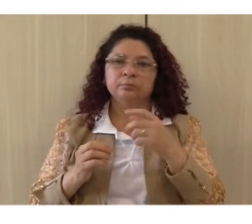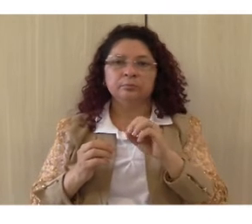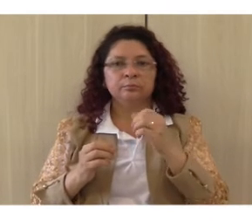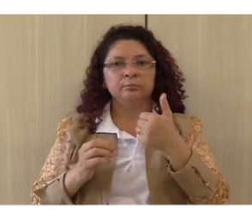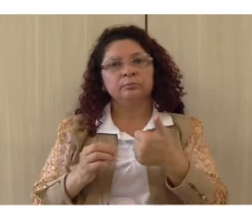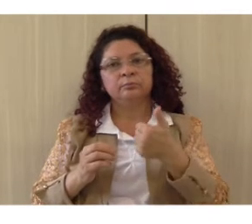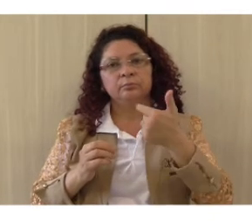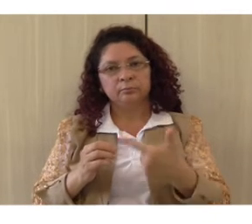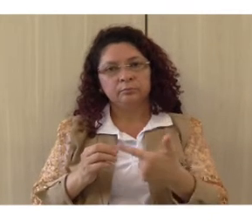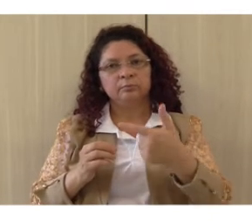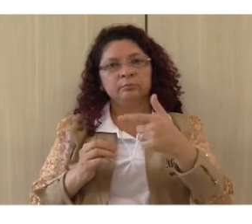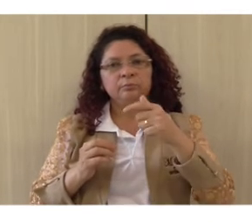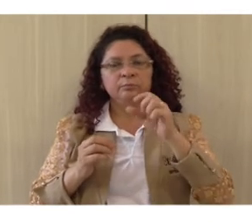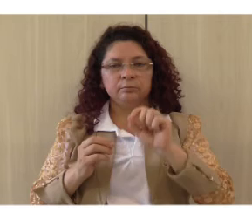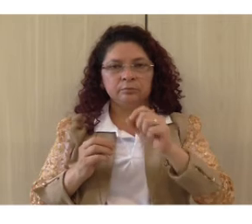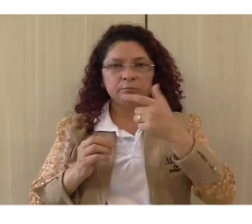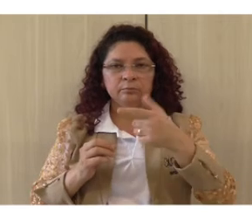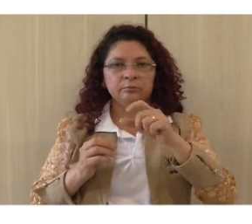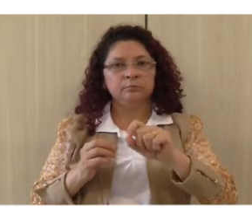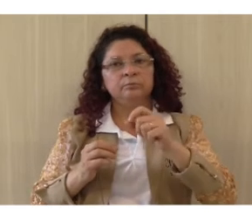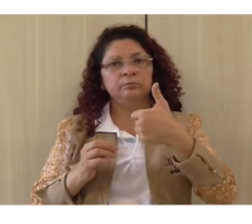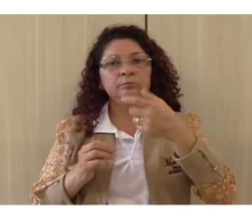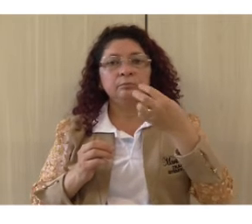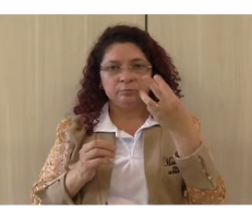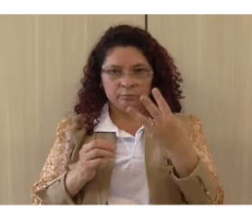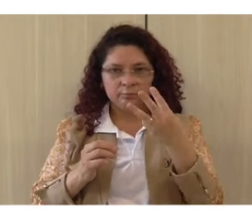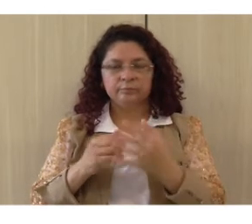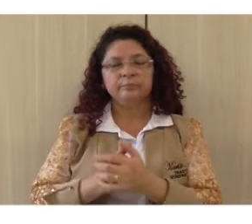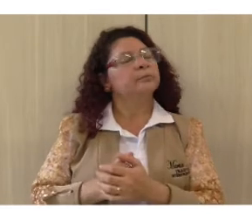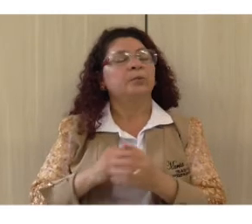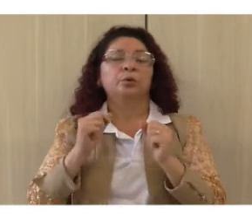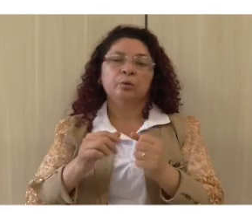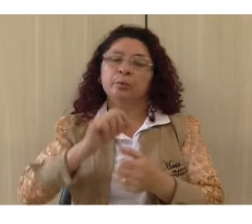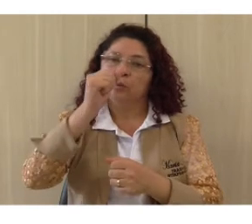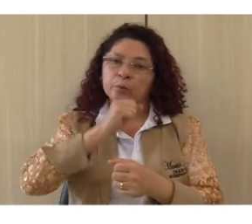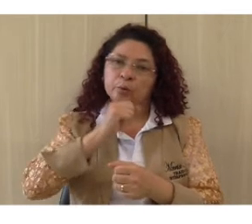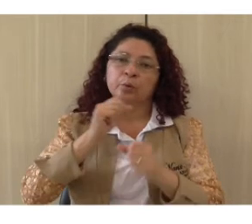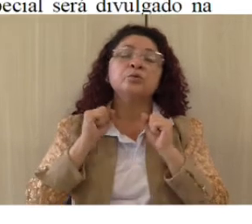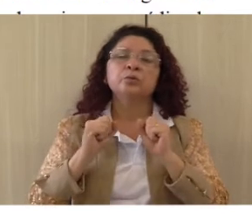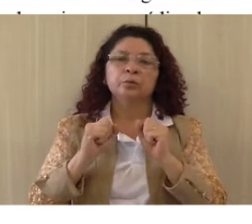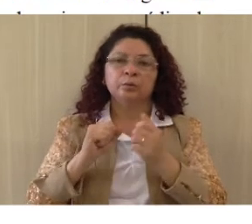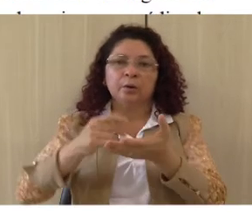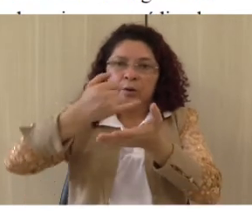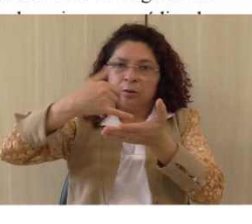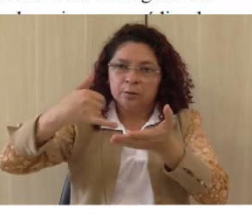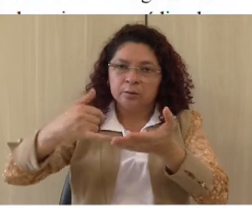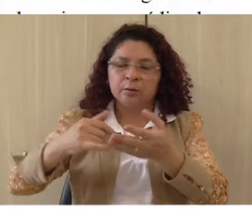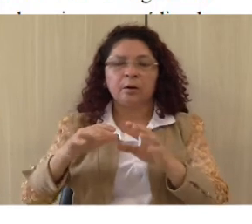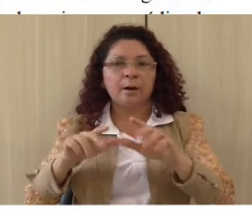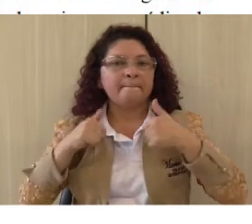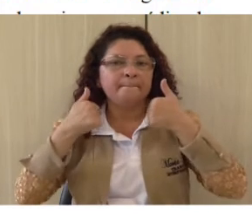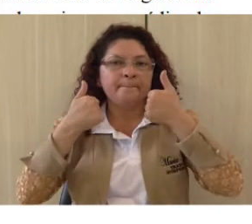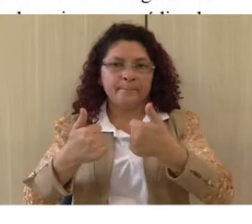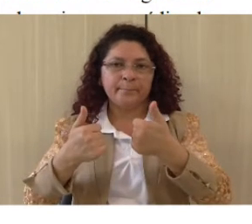6.2.2.13. Só poderão realizar a entrevista os candidatos que tiveram sua inscrição homologada e tiverem sido aprovados na primeira